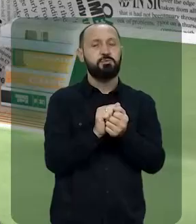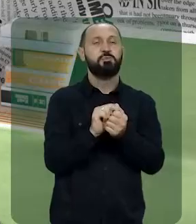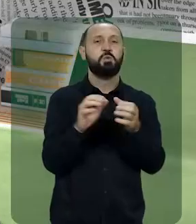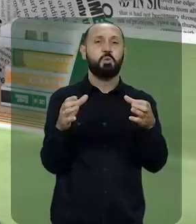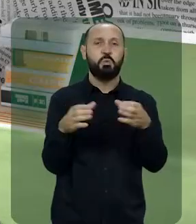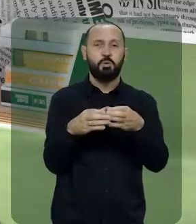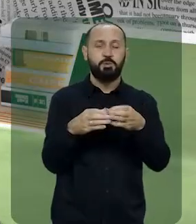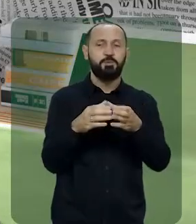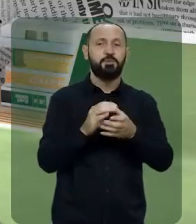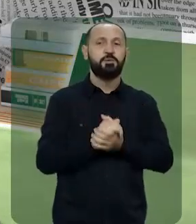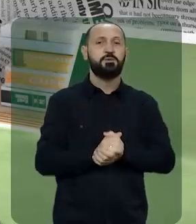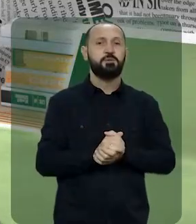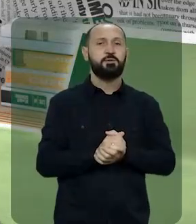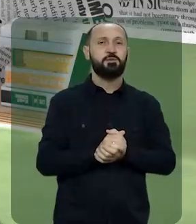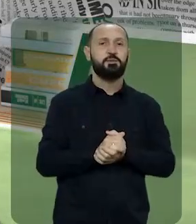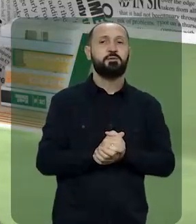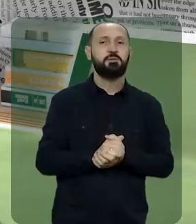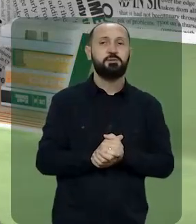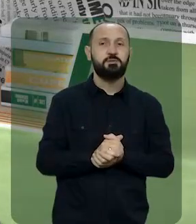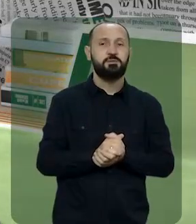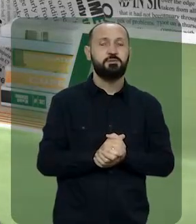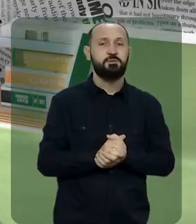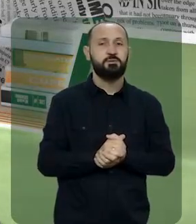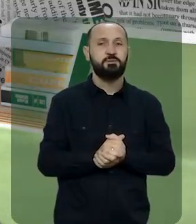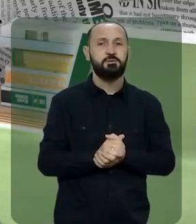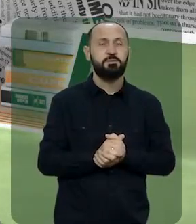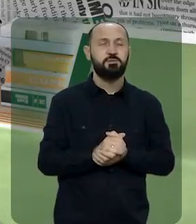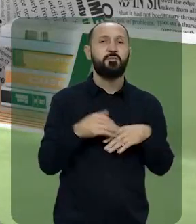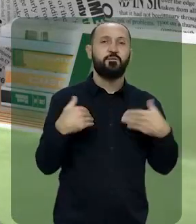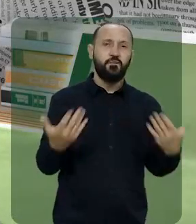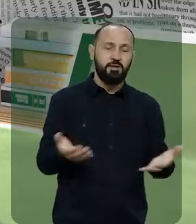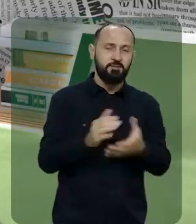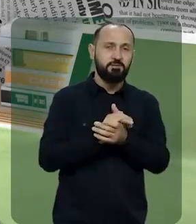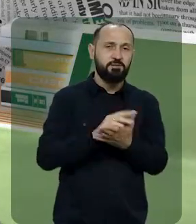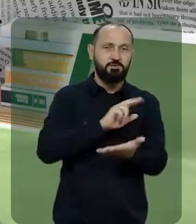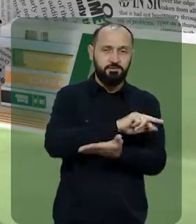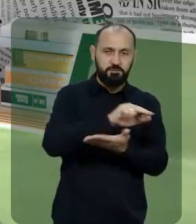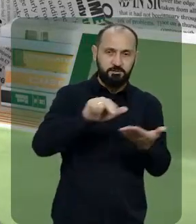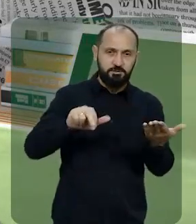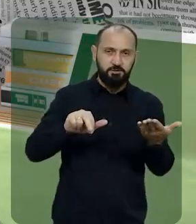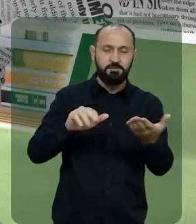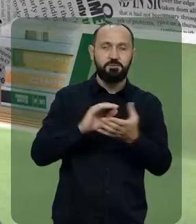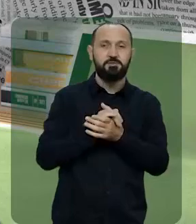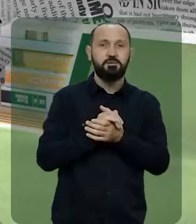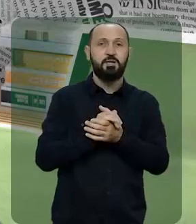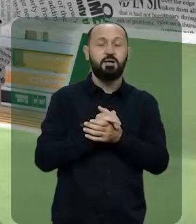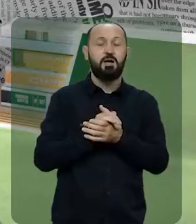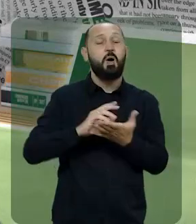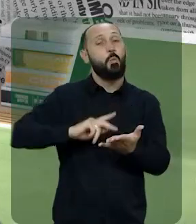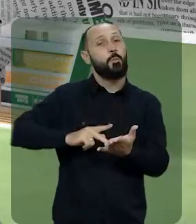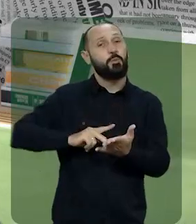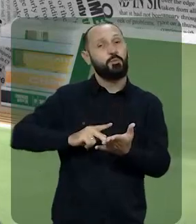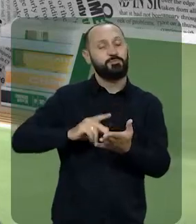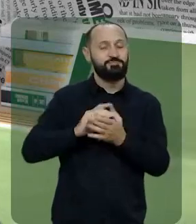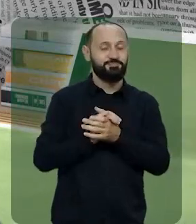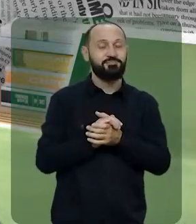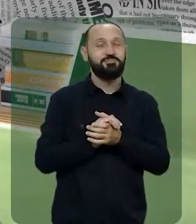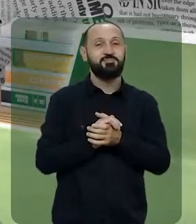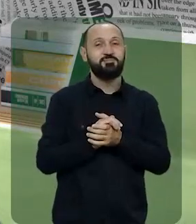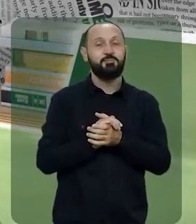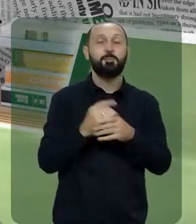eu já falei das universidades, né? A OAB também está neste